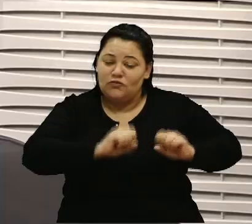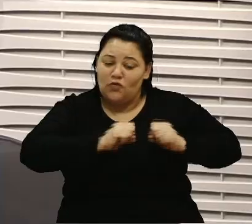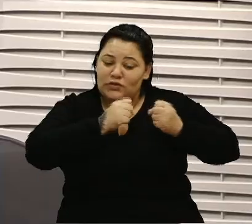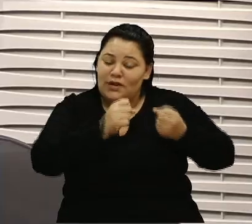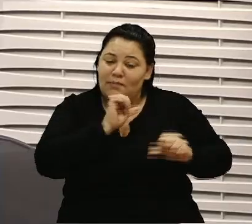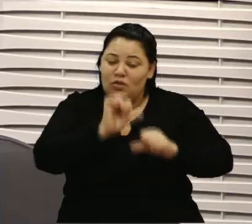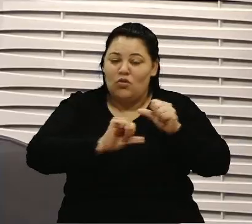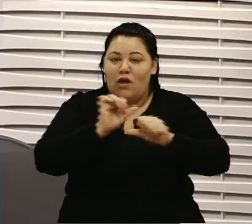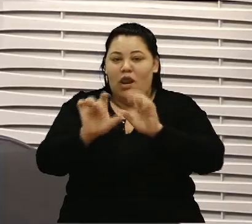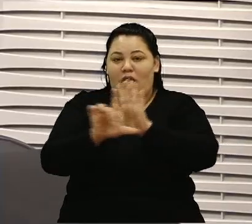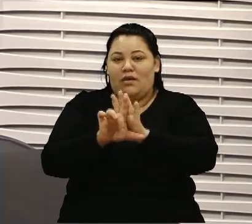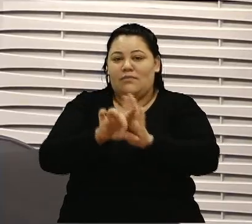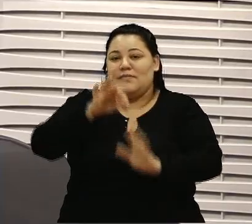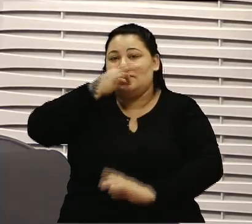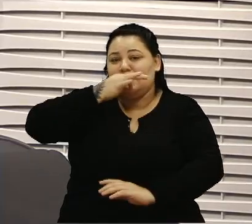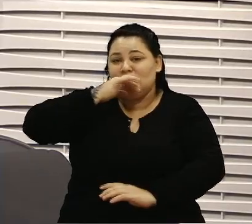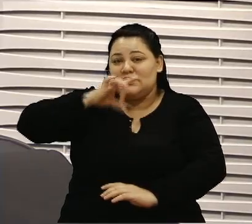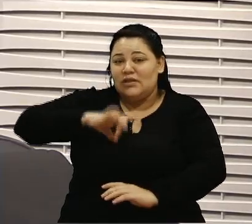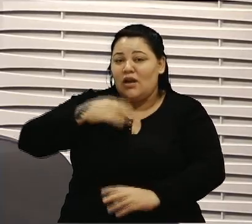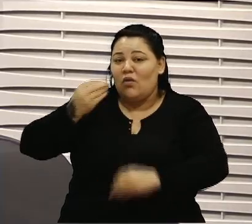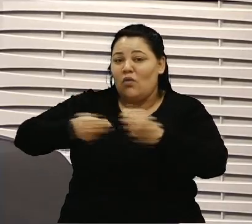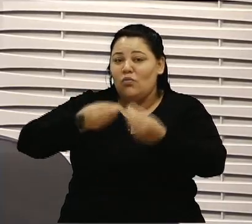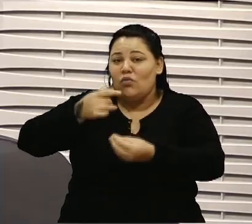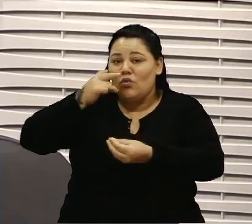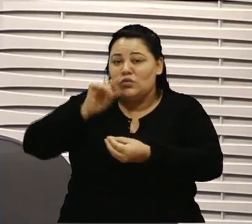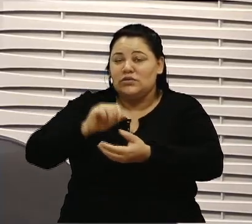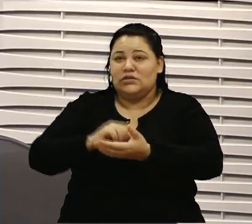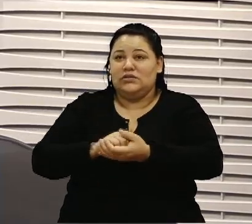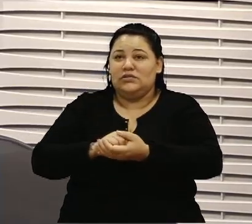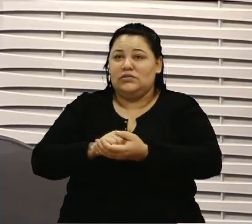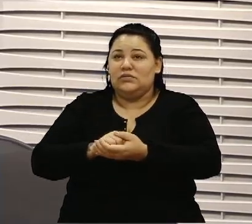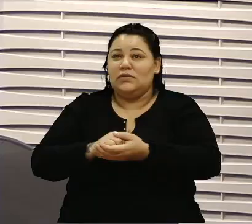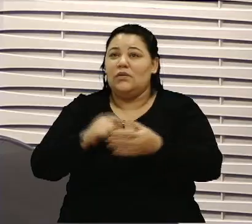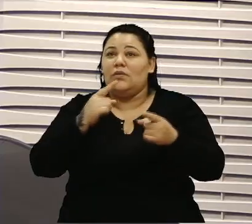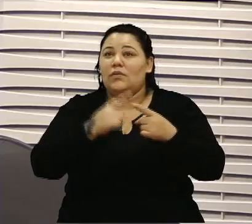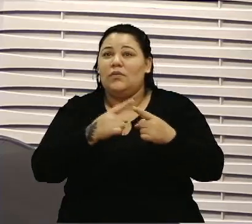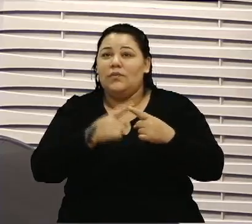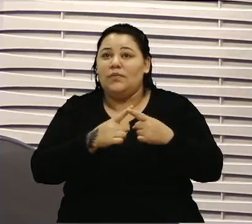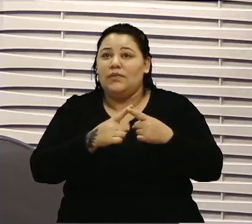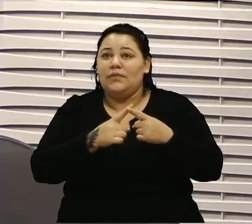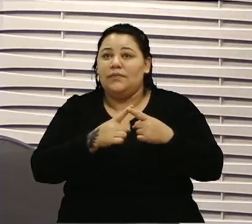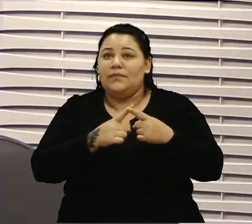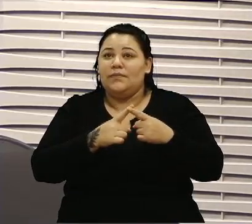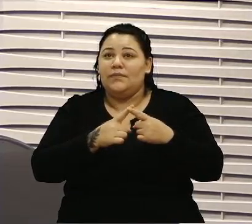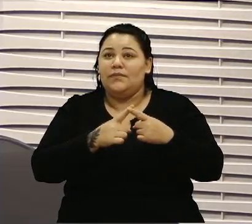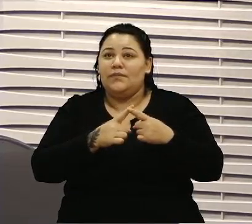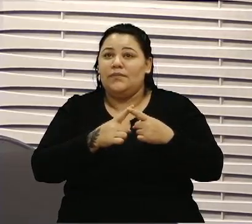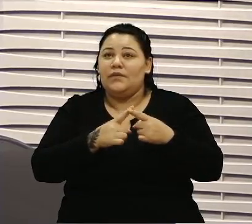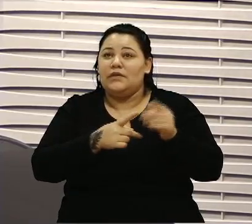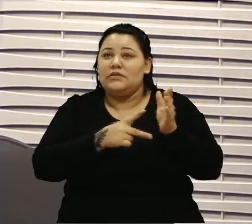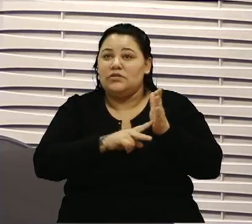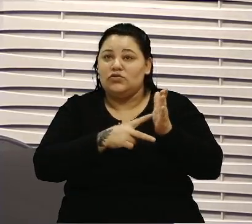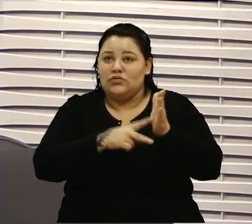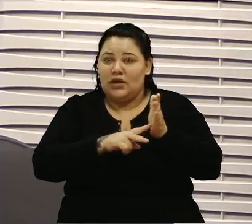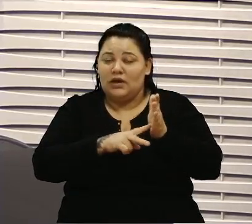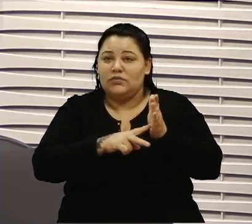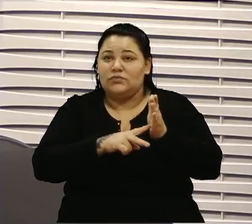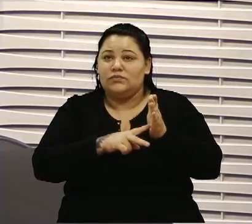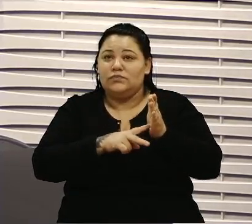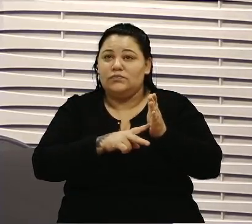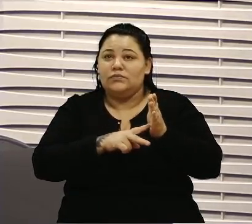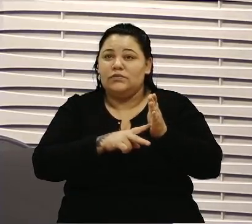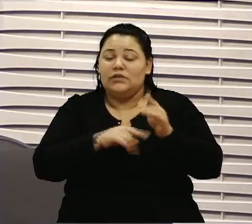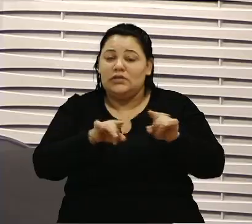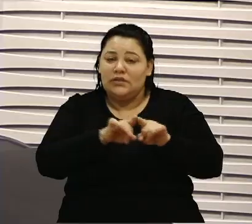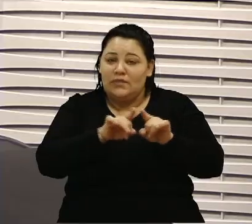que Caxias tenha condições plenas, porque senão sempre sobra na cobrança dos vereadores, do sindicato e também a